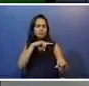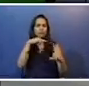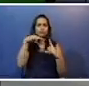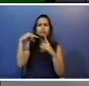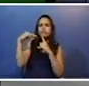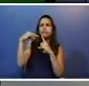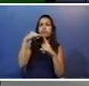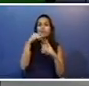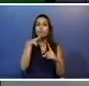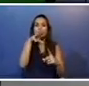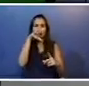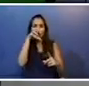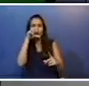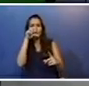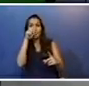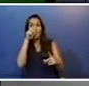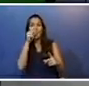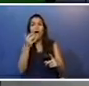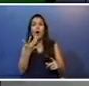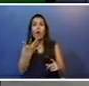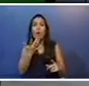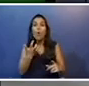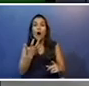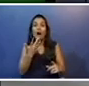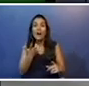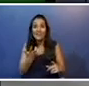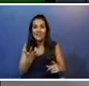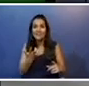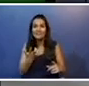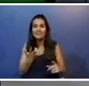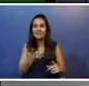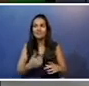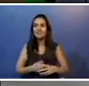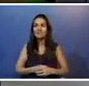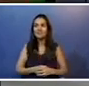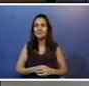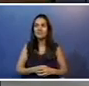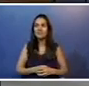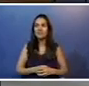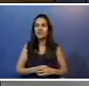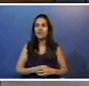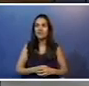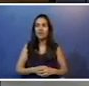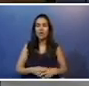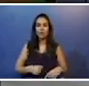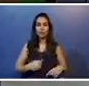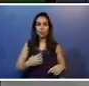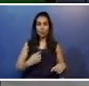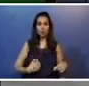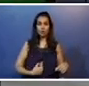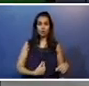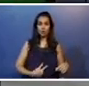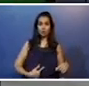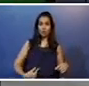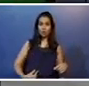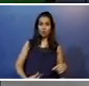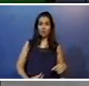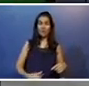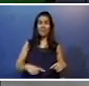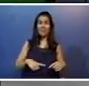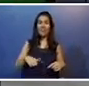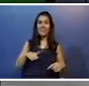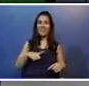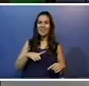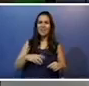e pela cor dos frutos, tá? Das palmeiras. No estômago das aves, algumas